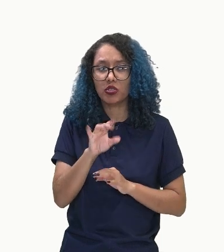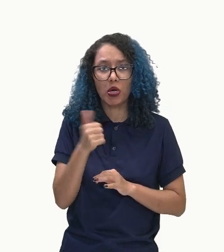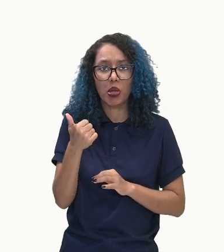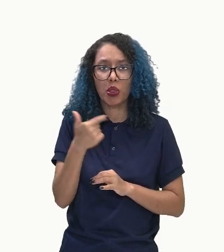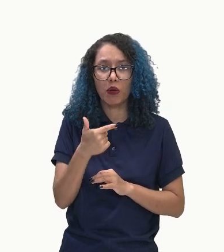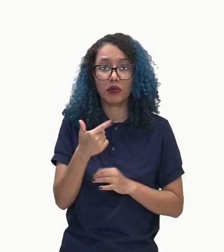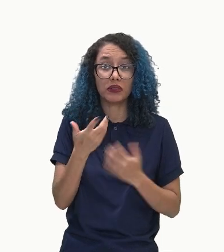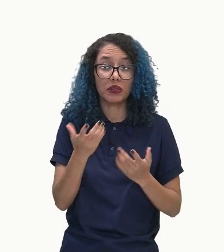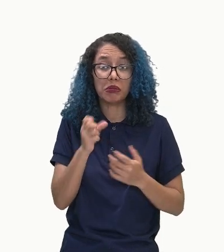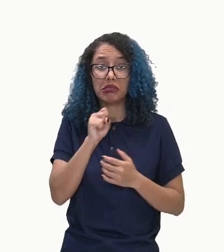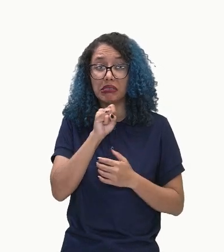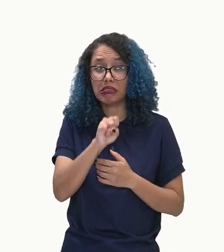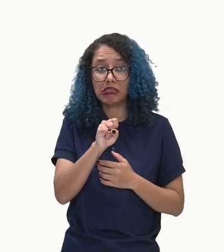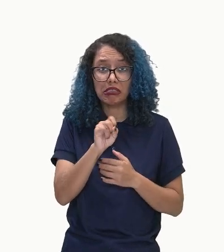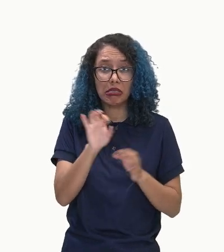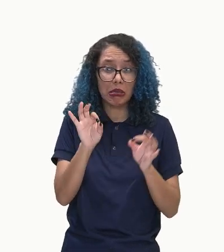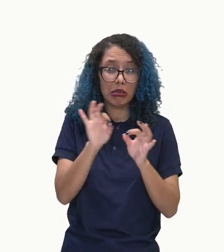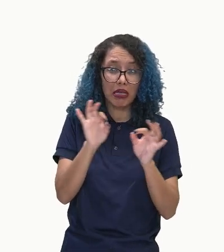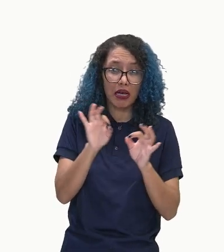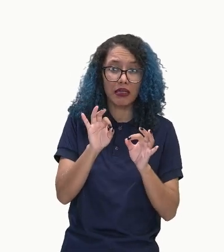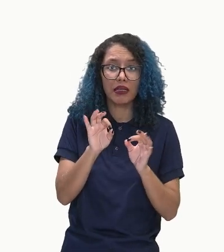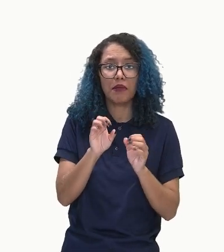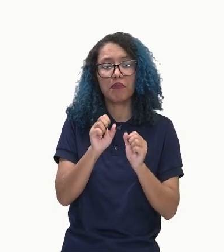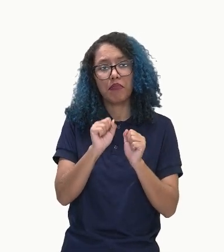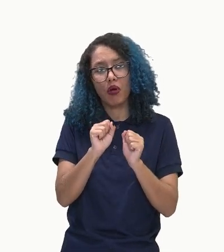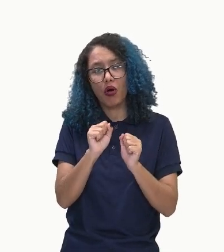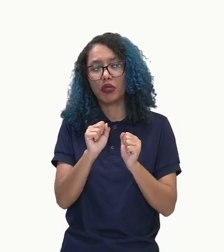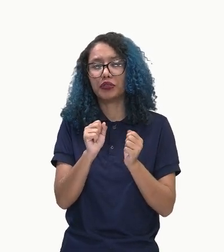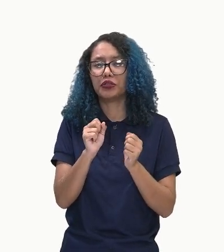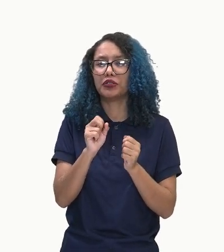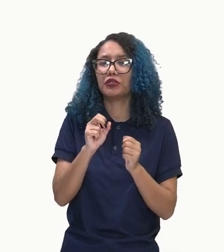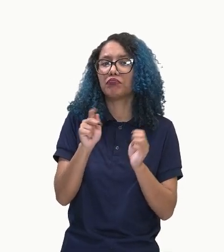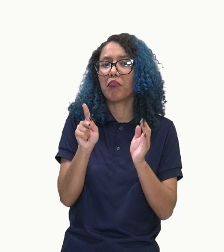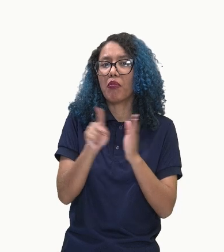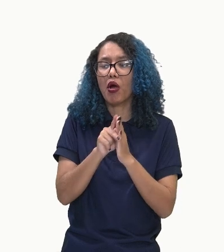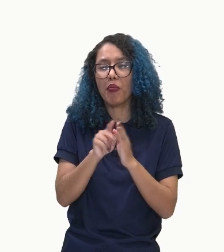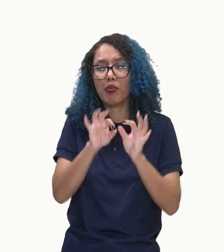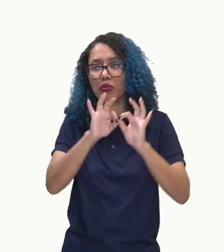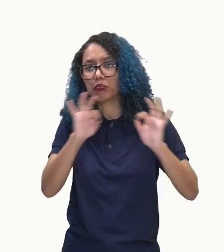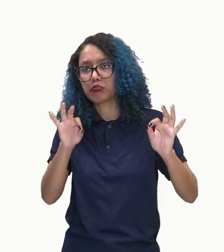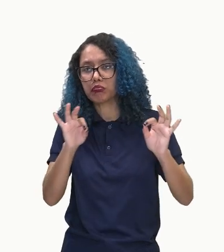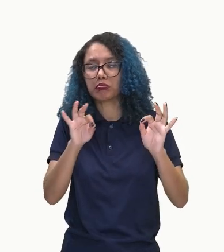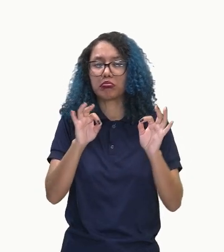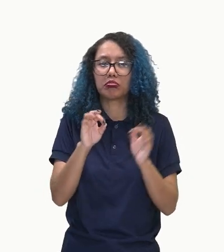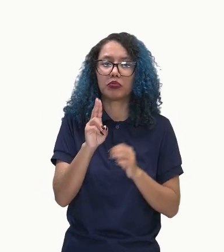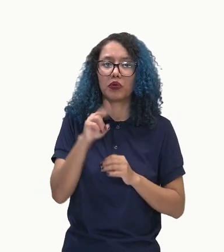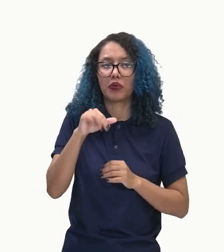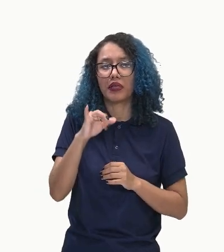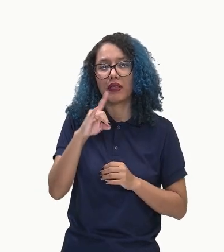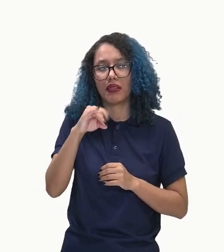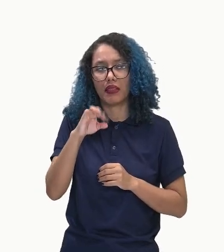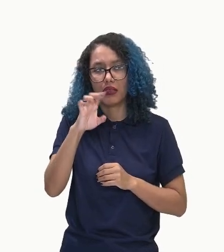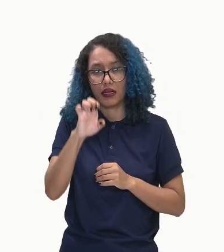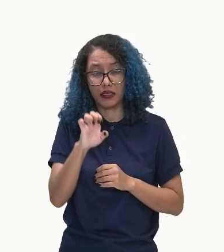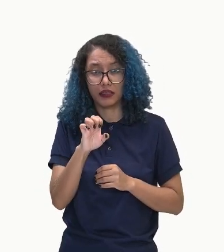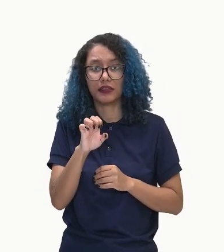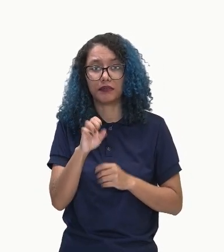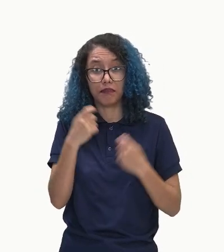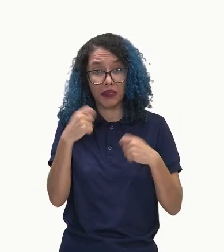Então, se não falou nada, podemos dizer que é unidade de comprimento, tá bom? Se tivesse dado aqui qual era a unidade, nós teríamos que se representar em qual